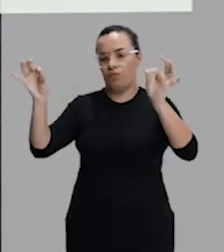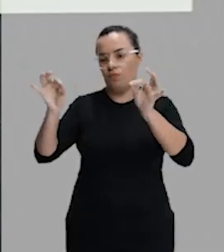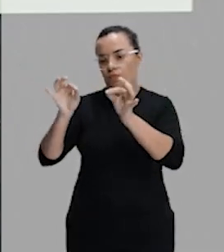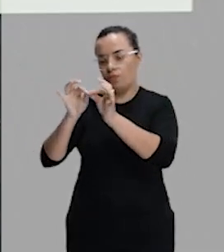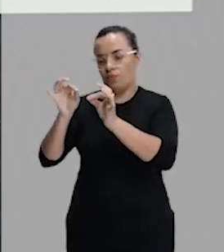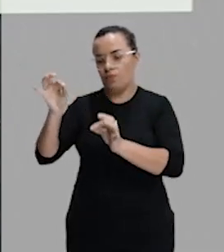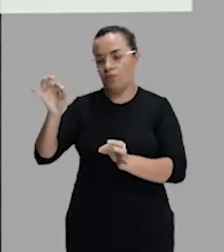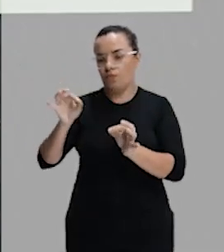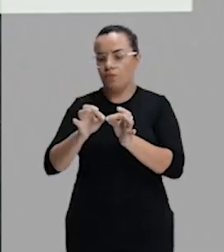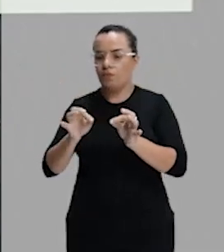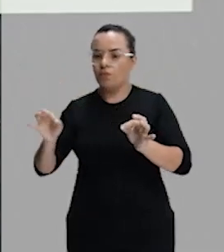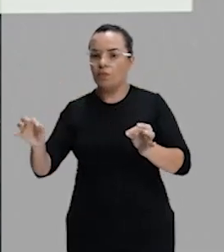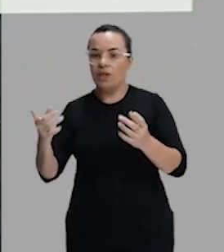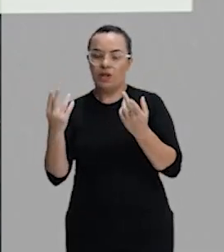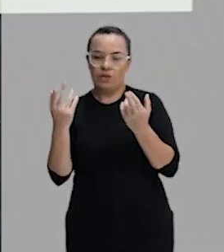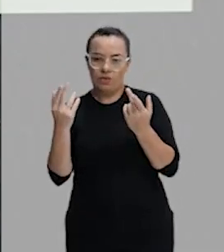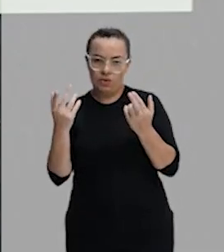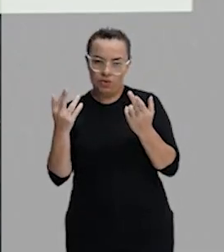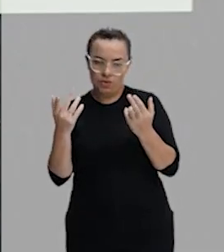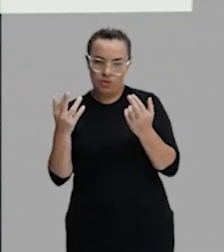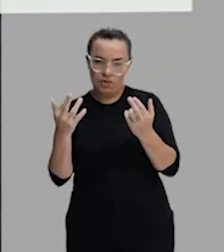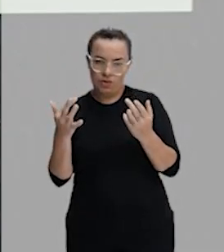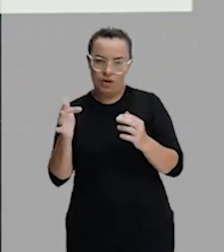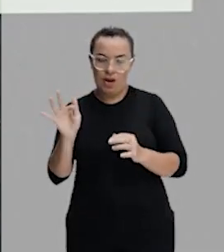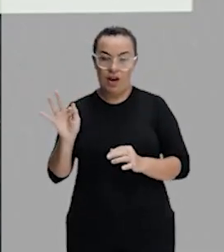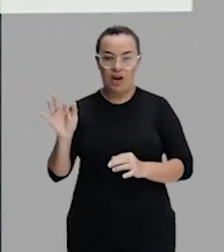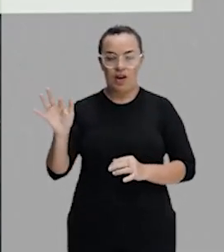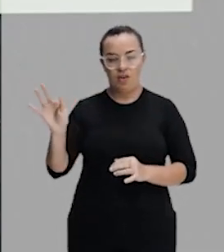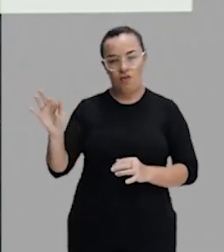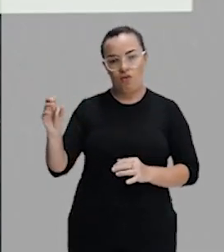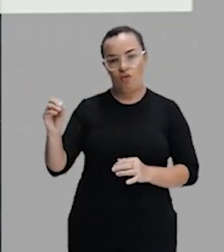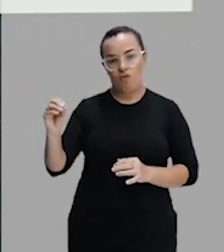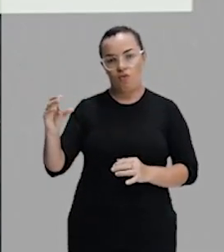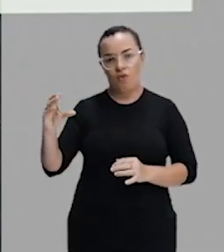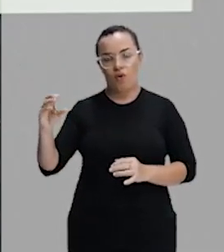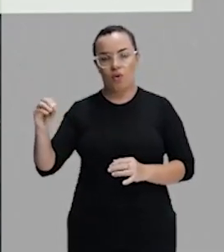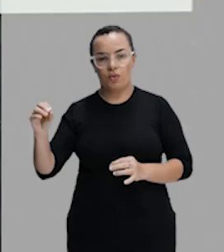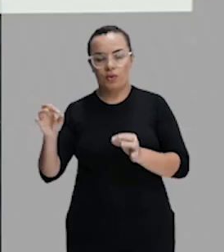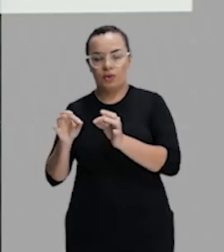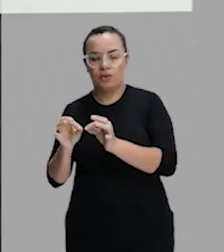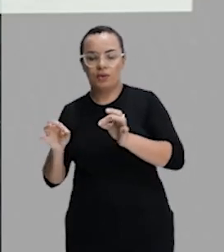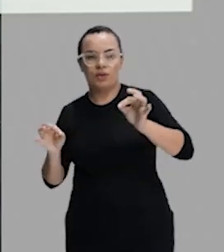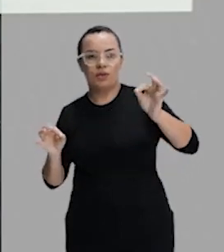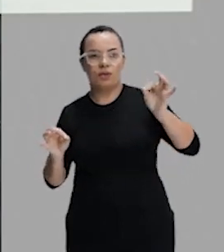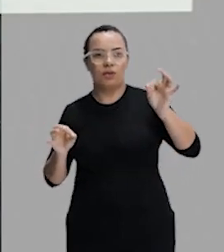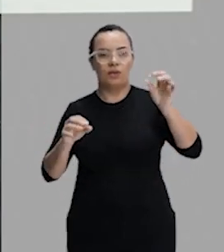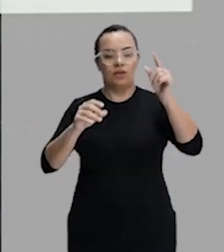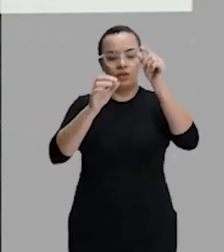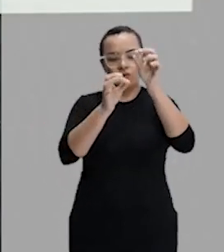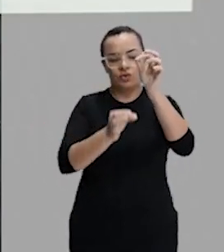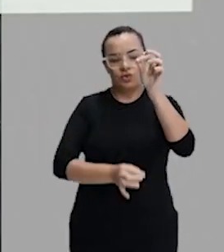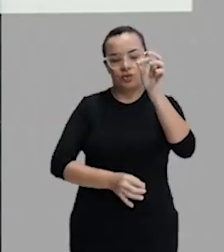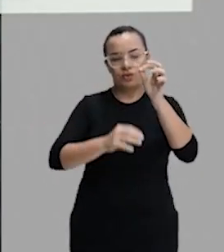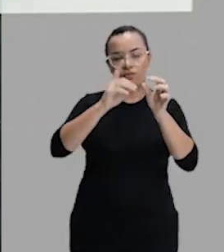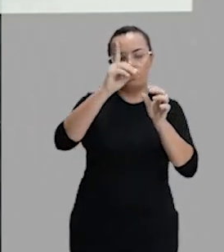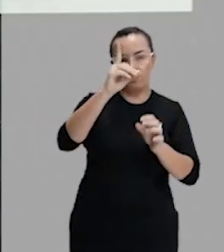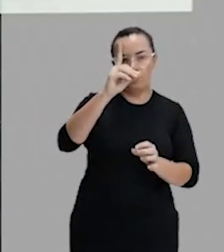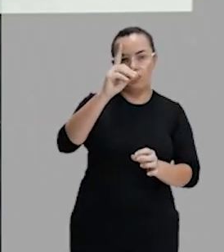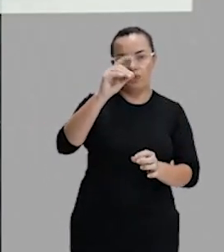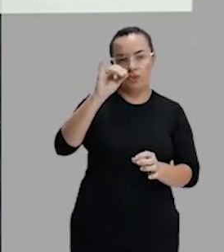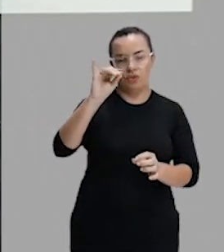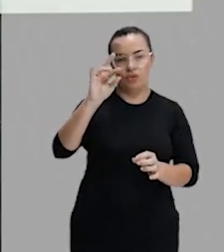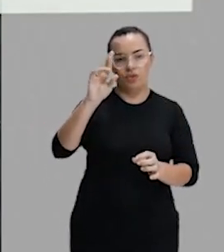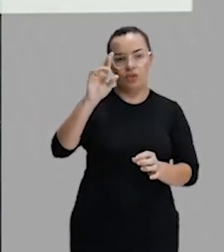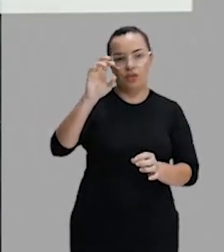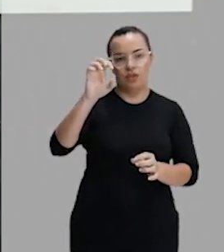F, chamado de foco, e uma reta D, chamada de diretriz. O conjunto desses pontos vão formar